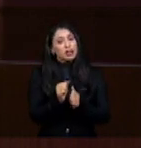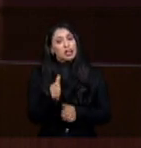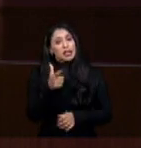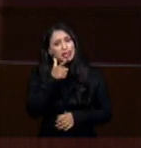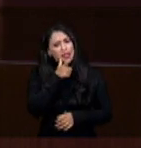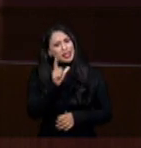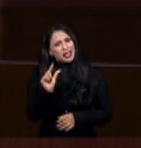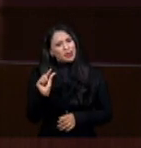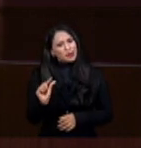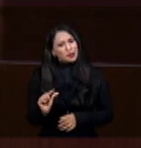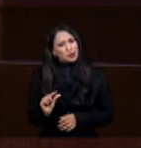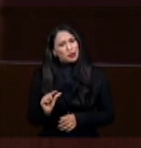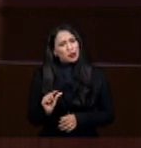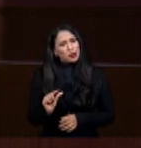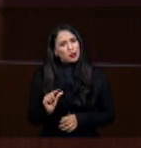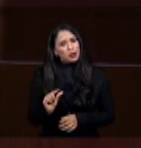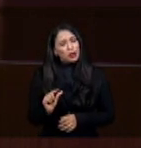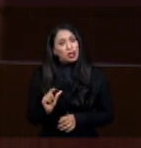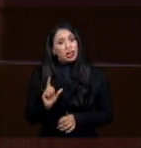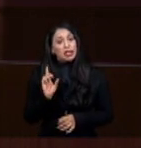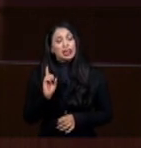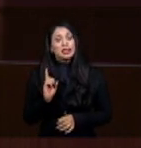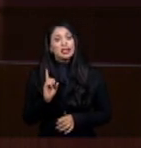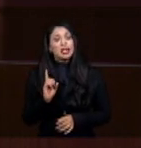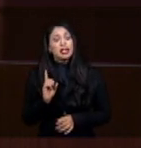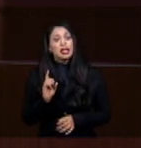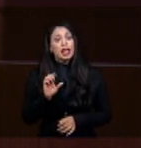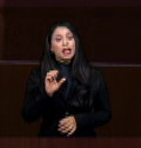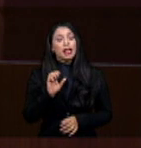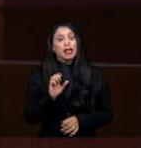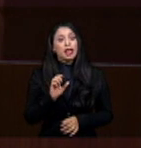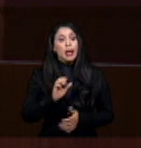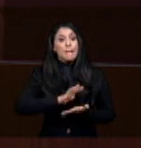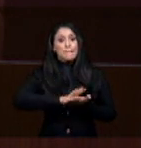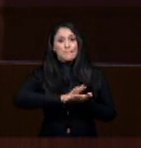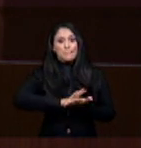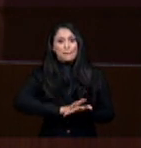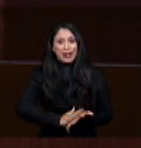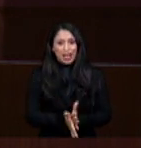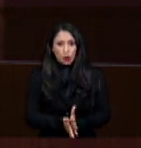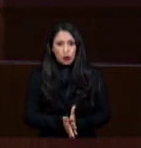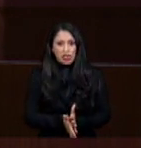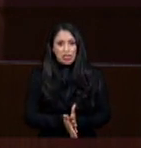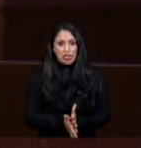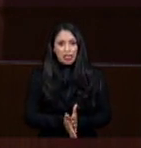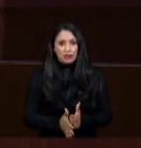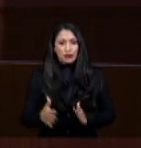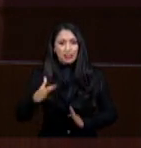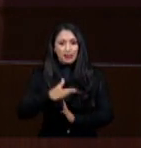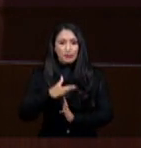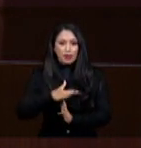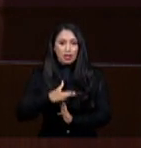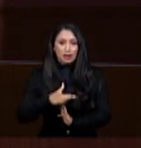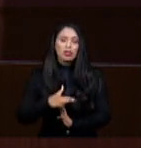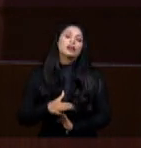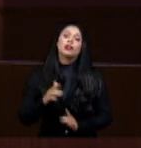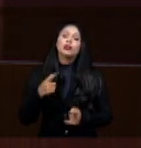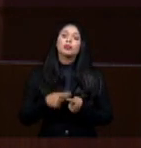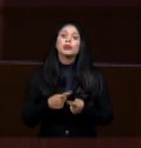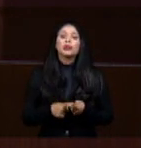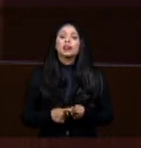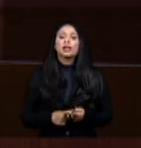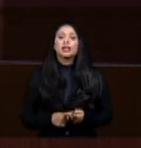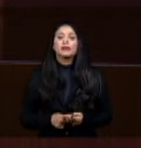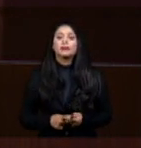que já é uma uma denominação preconceituosa racista e limitadora porque